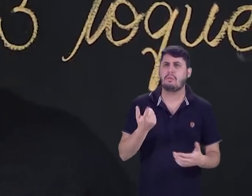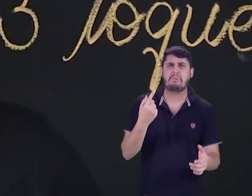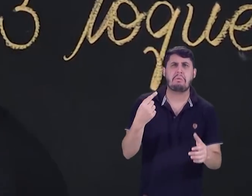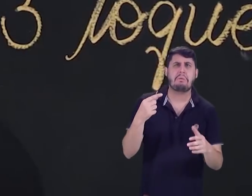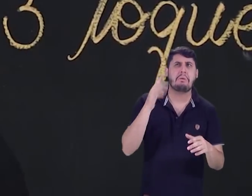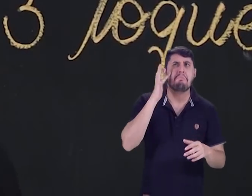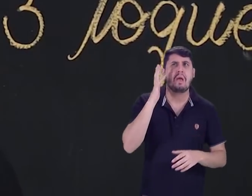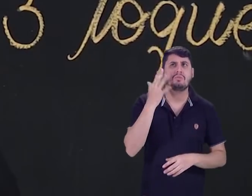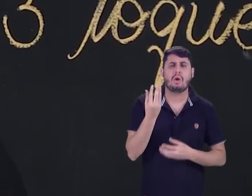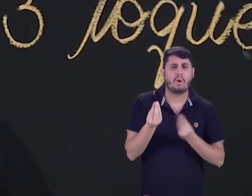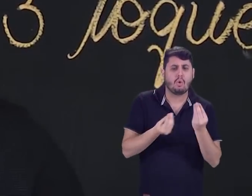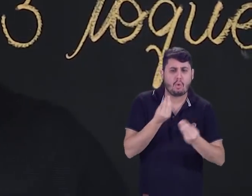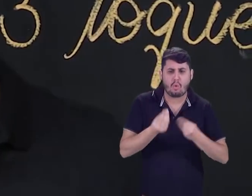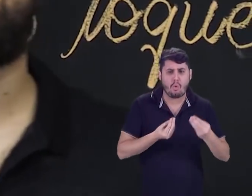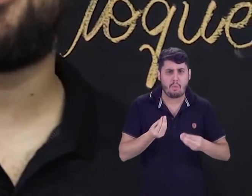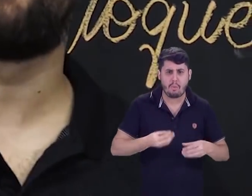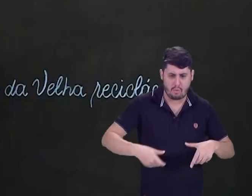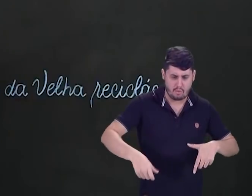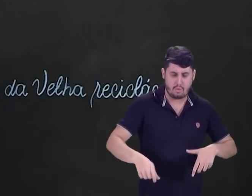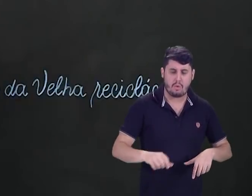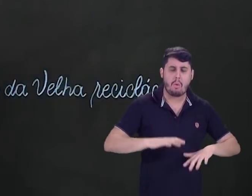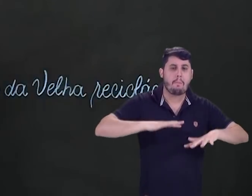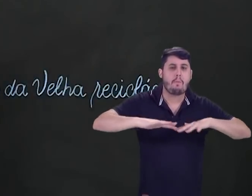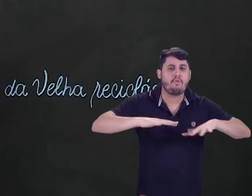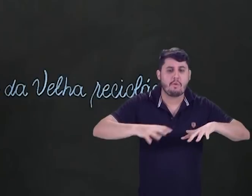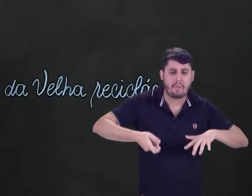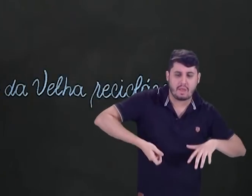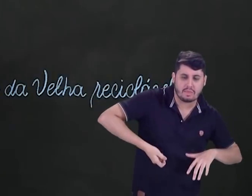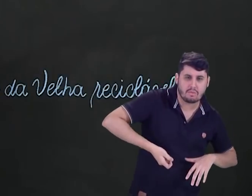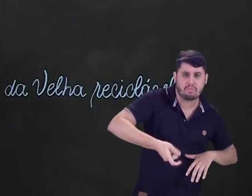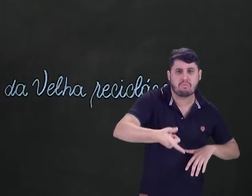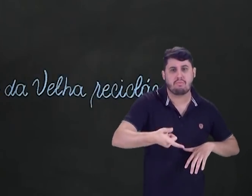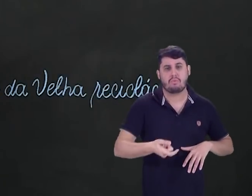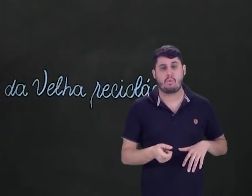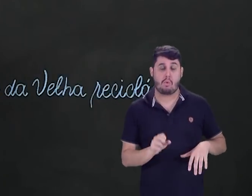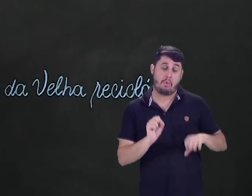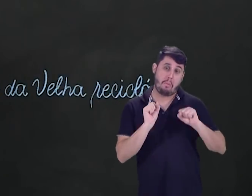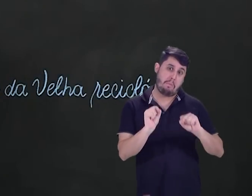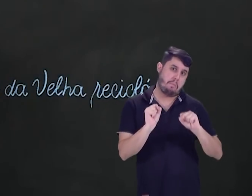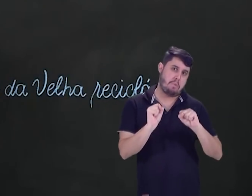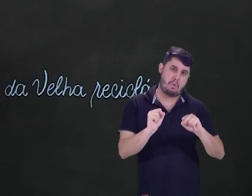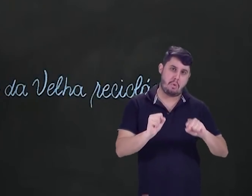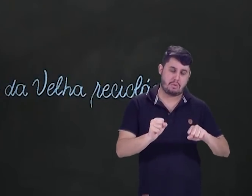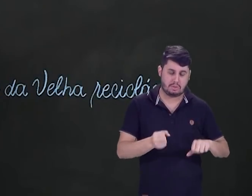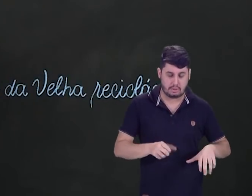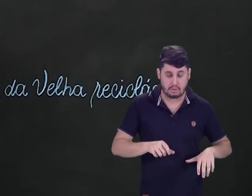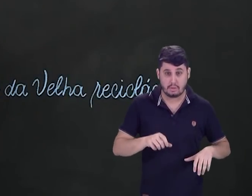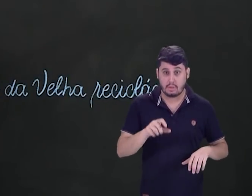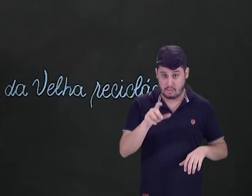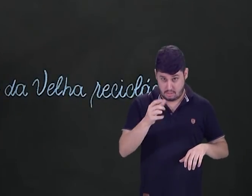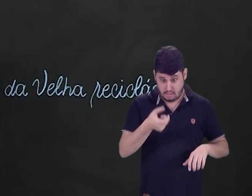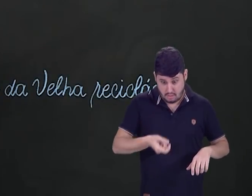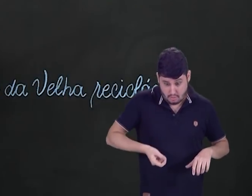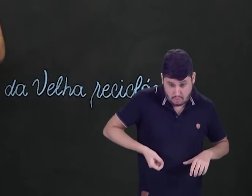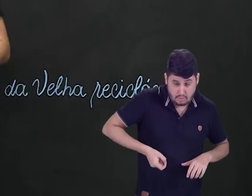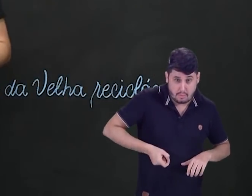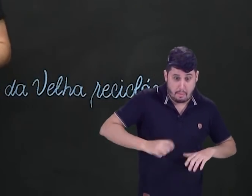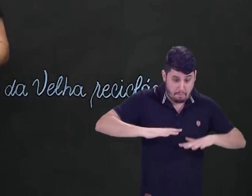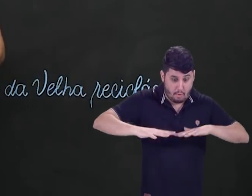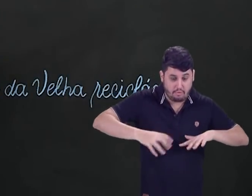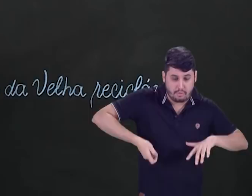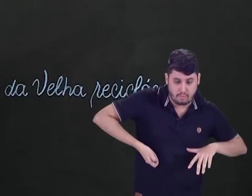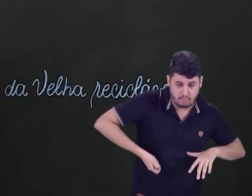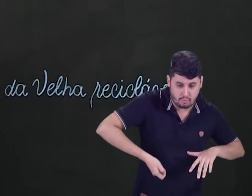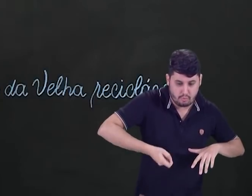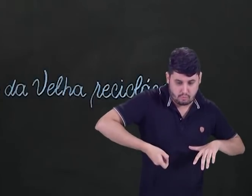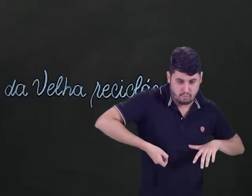tampinha se mexer. É simples, a gente vai fazer um movimento, ou você vai empurrá-la com o dedo, ou você vai fazer aquele